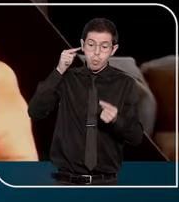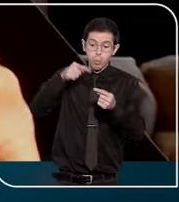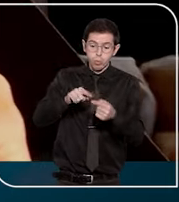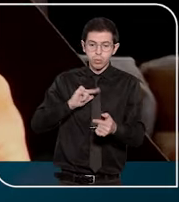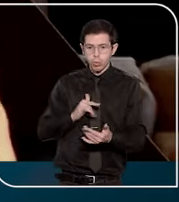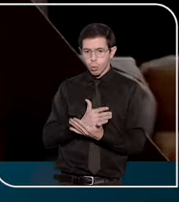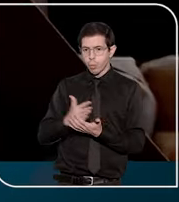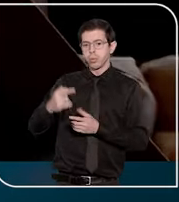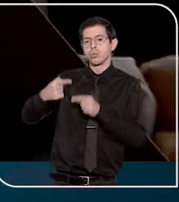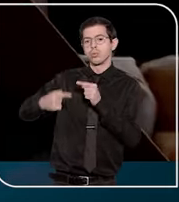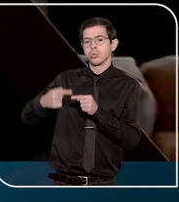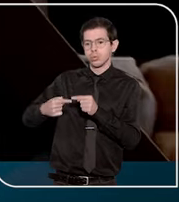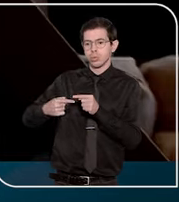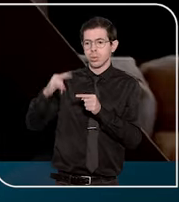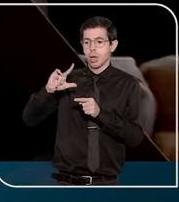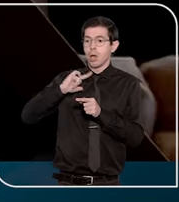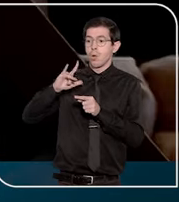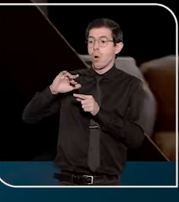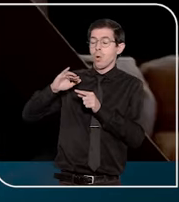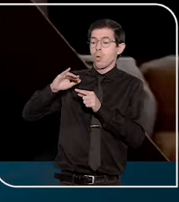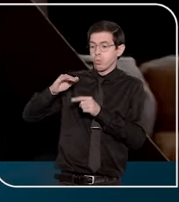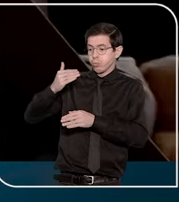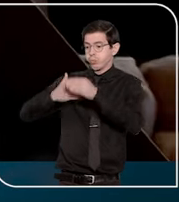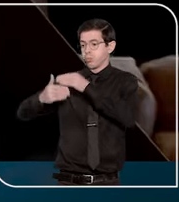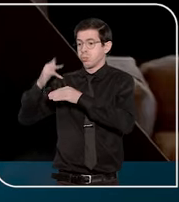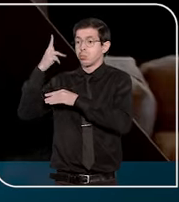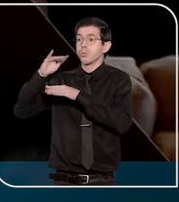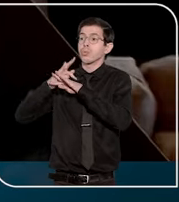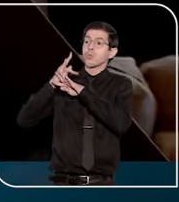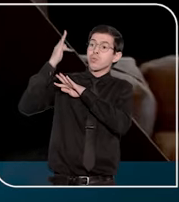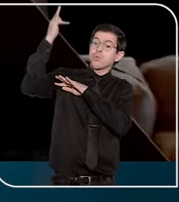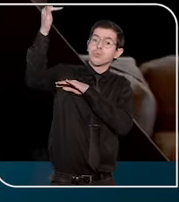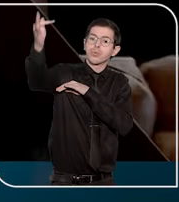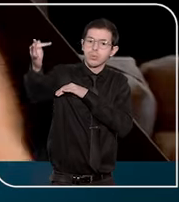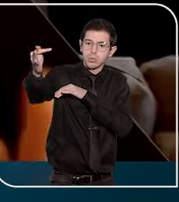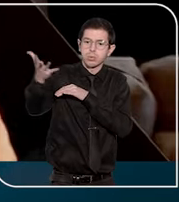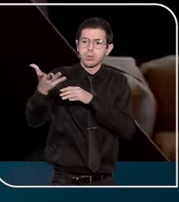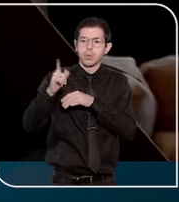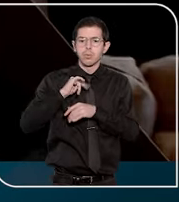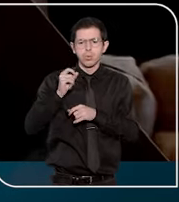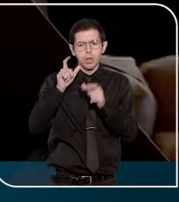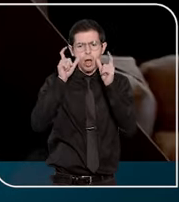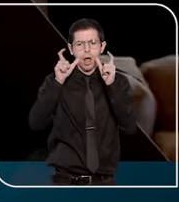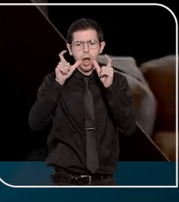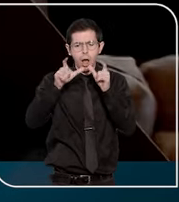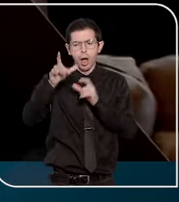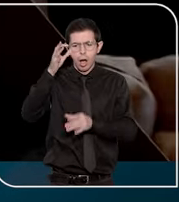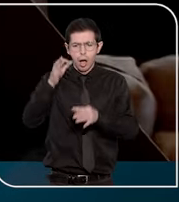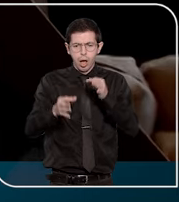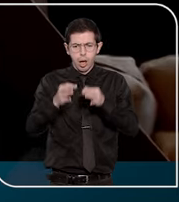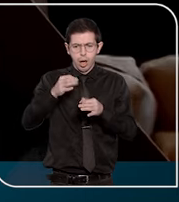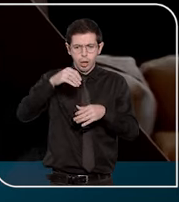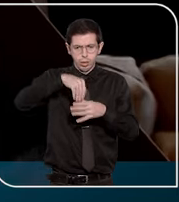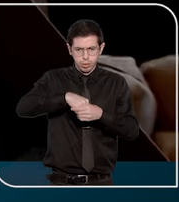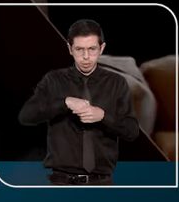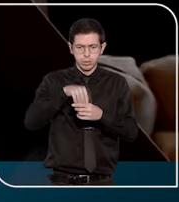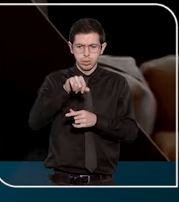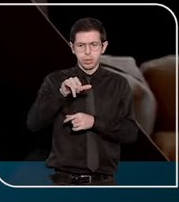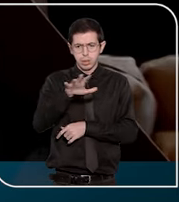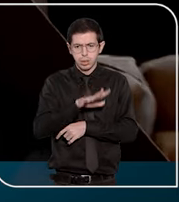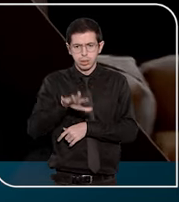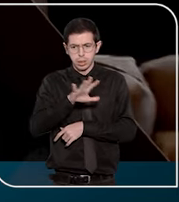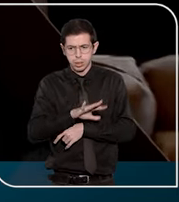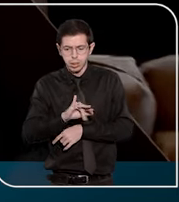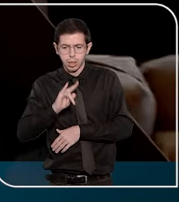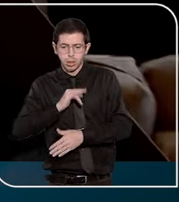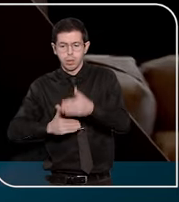um precedente para o futuro. É uma coisa muito interessante do nosso ordenamento jurídico nessa modalidade dos precedentes